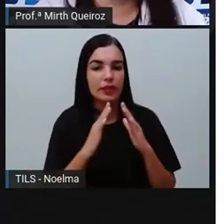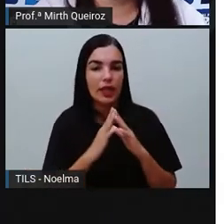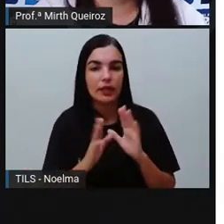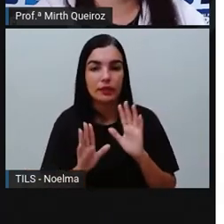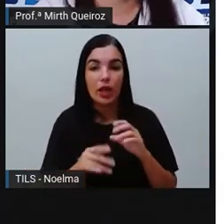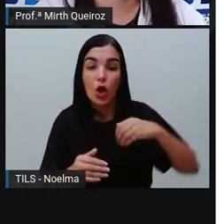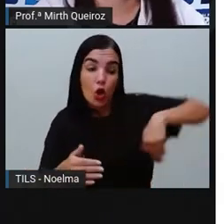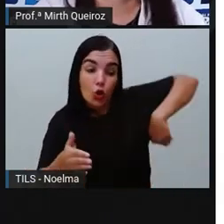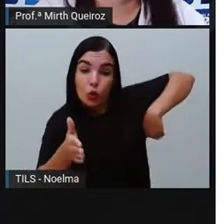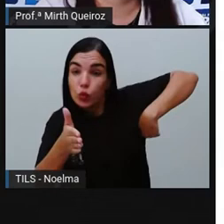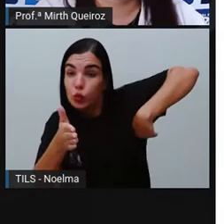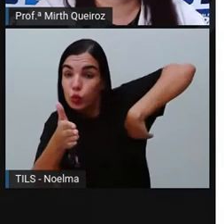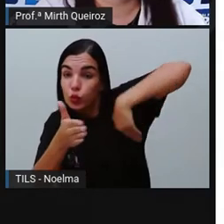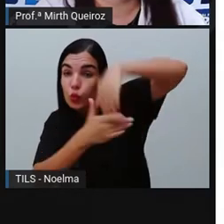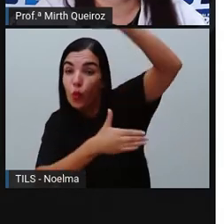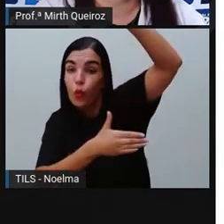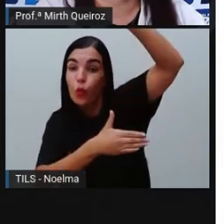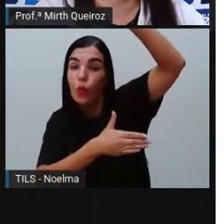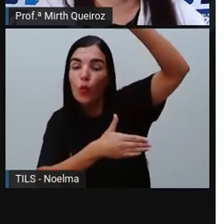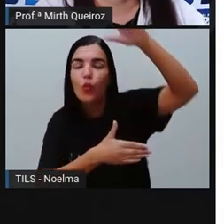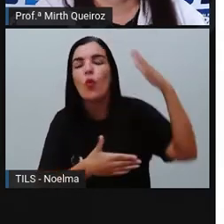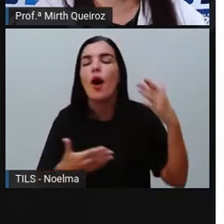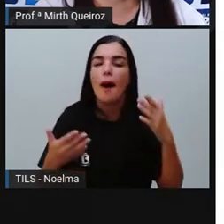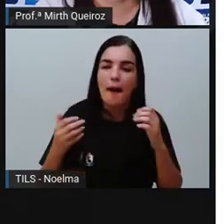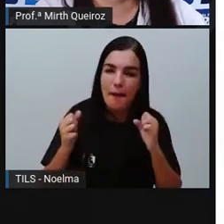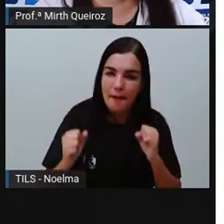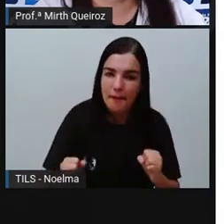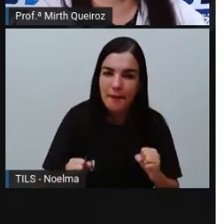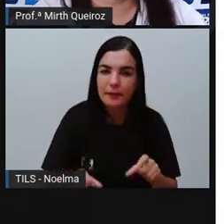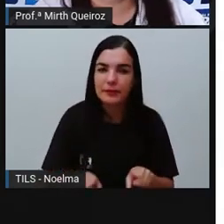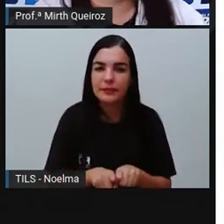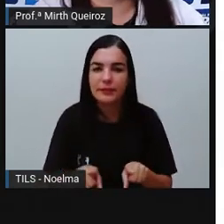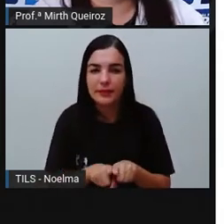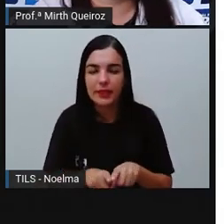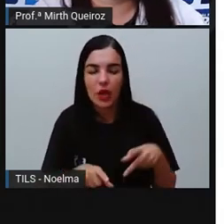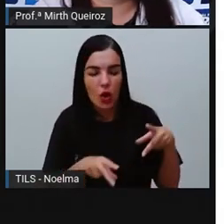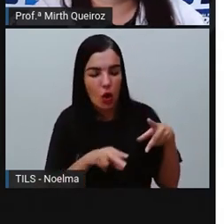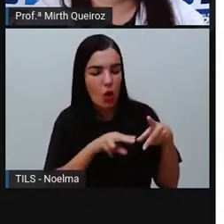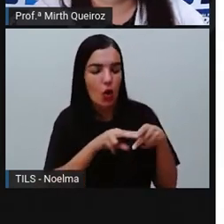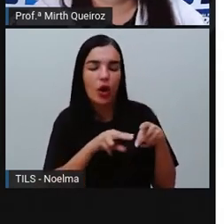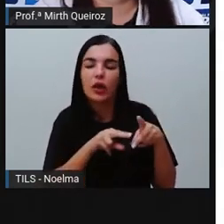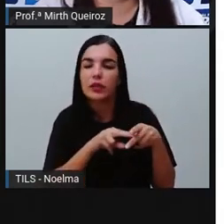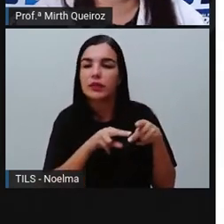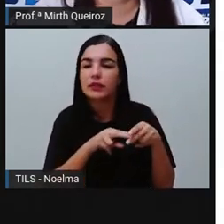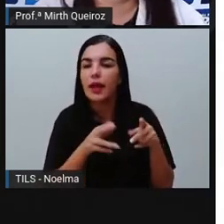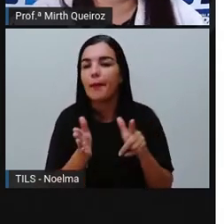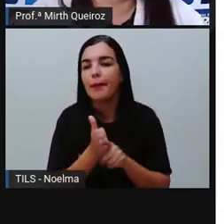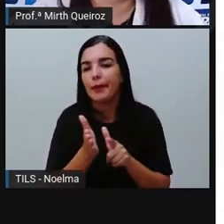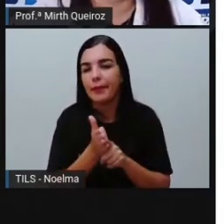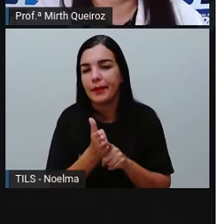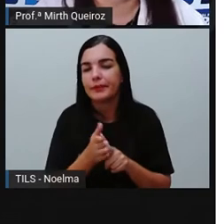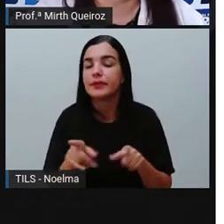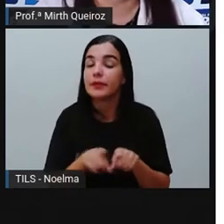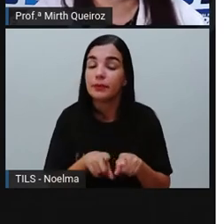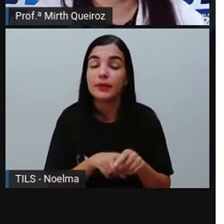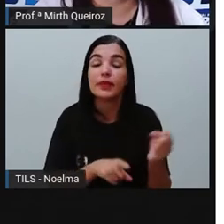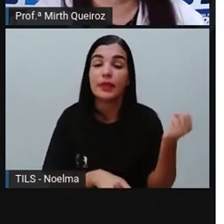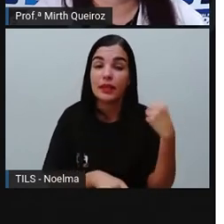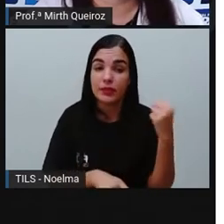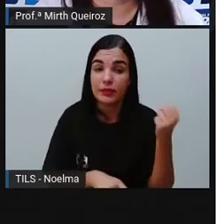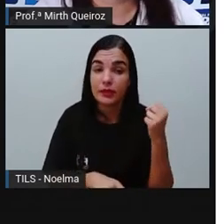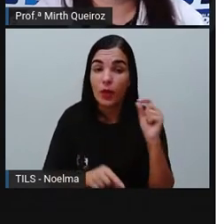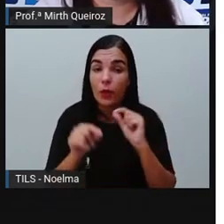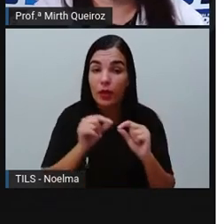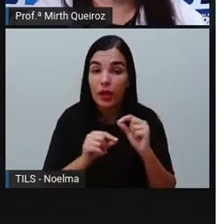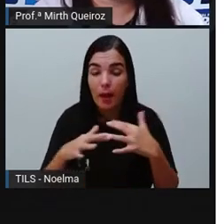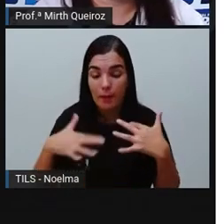de bola, o futebol, né? Ou até mesmo cortar um papel é um tipo de atividade